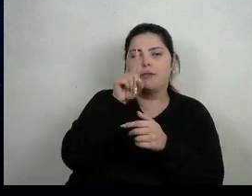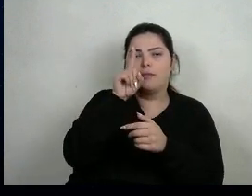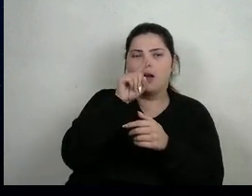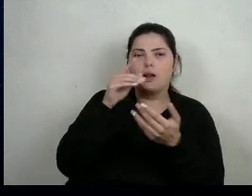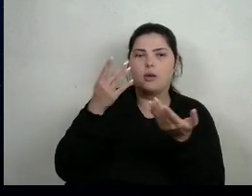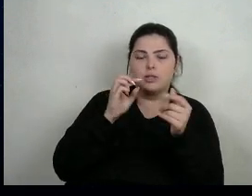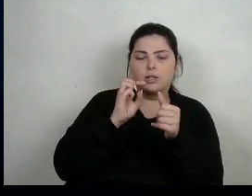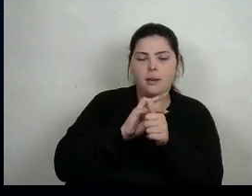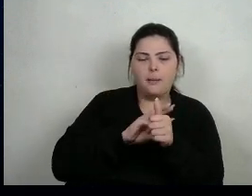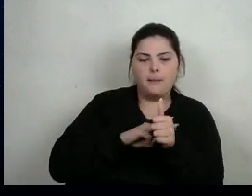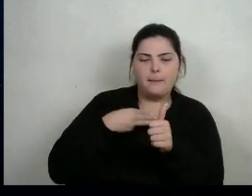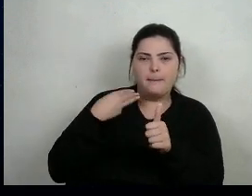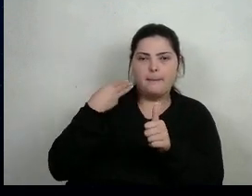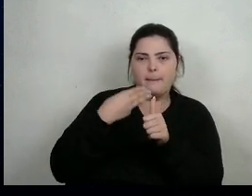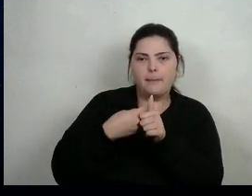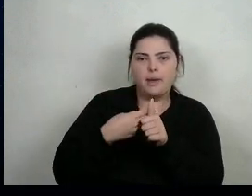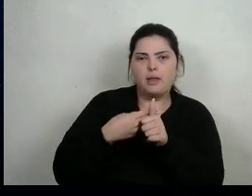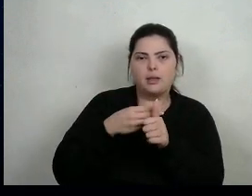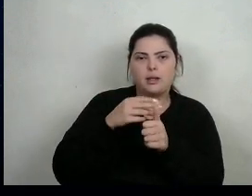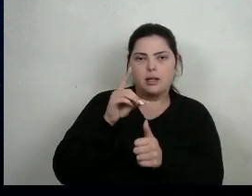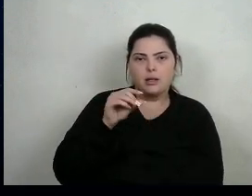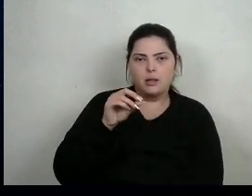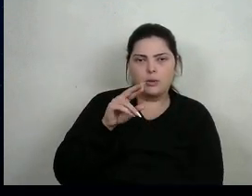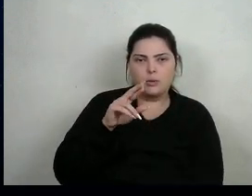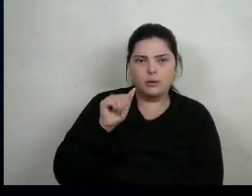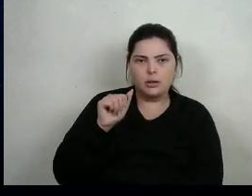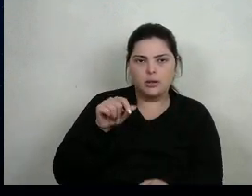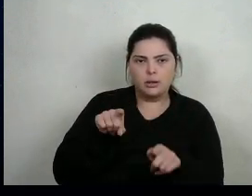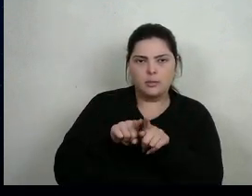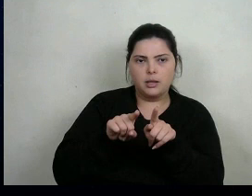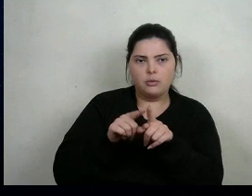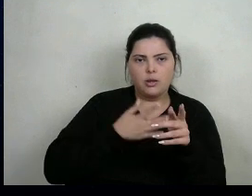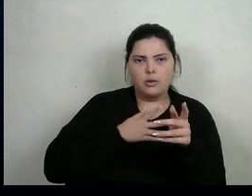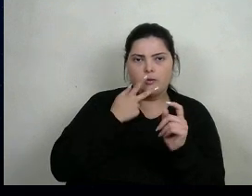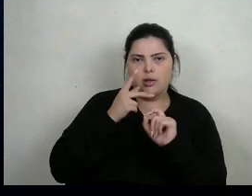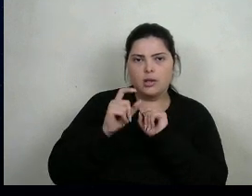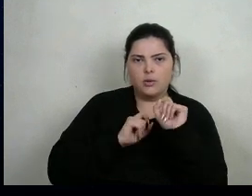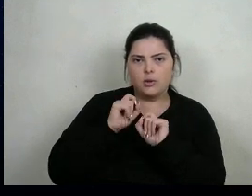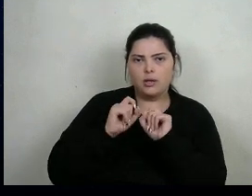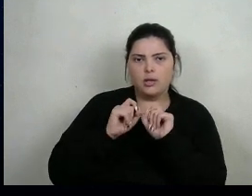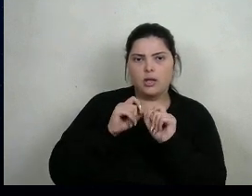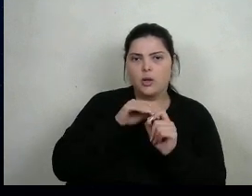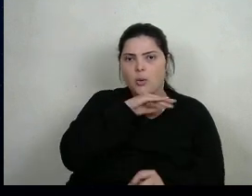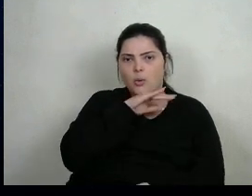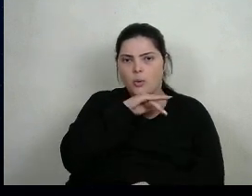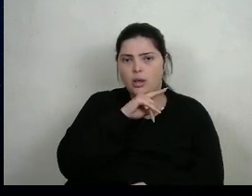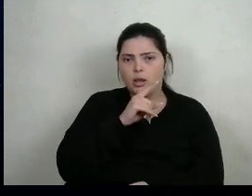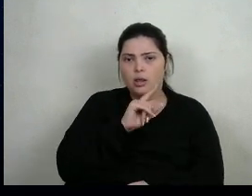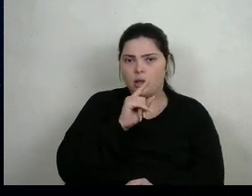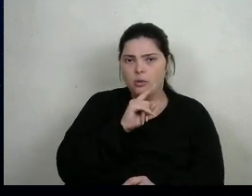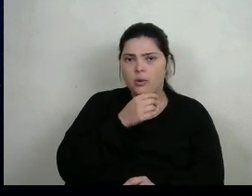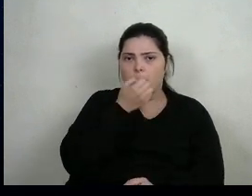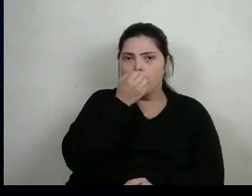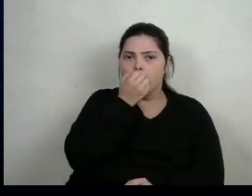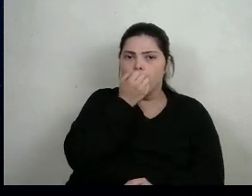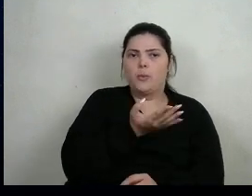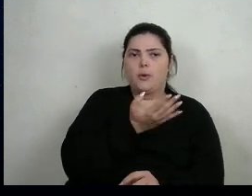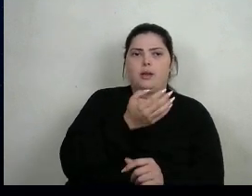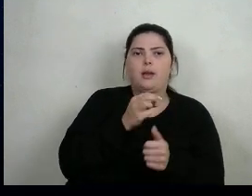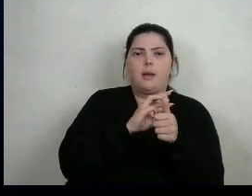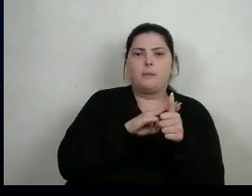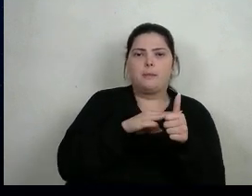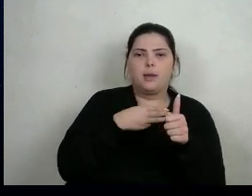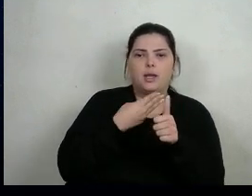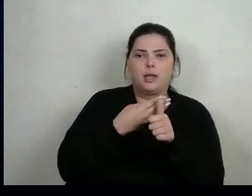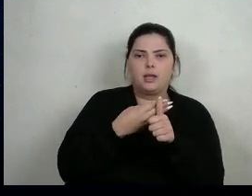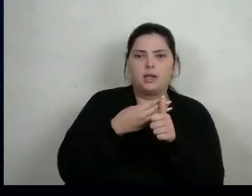são as métricas Dora e de forma alguma eu quero dizer que essas métricas são ruins pelo contrário são excelentes o problema quando a gente começa as